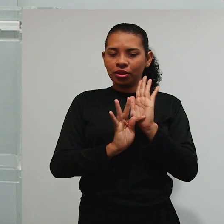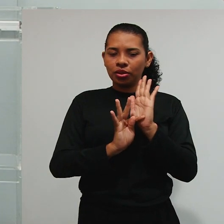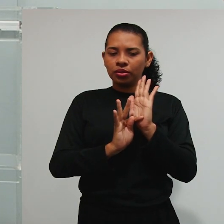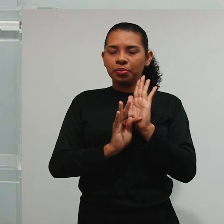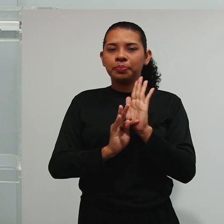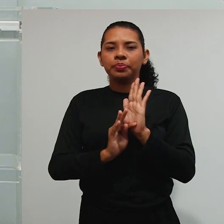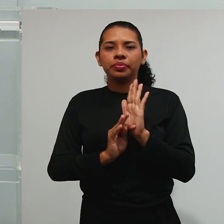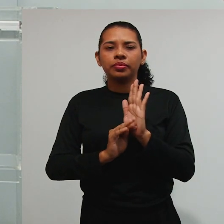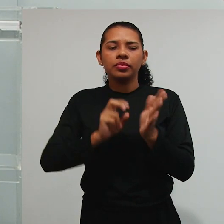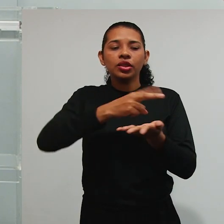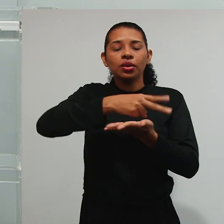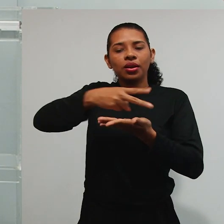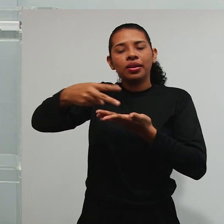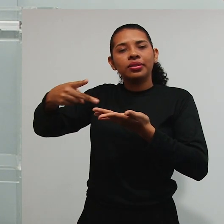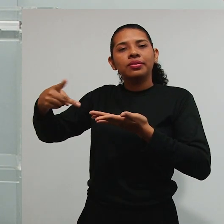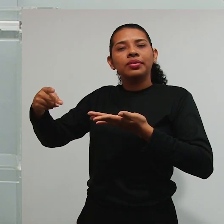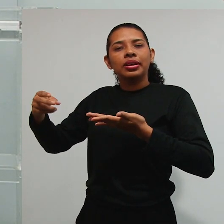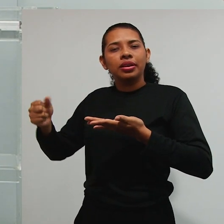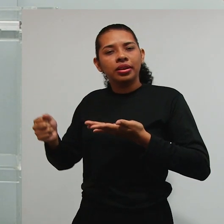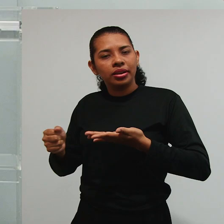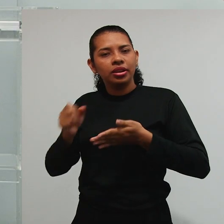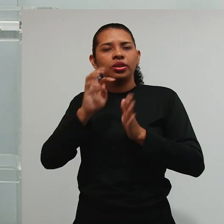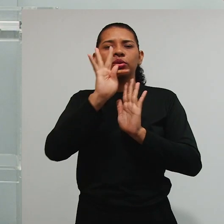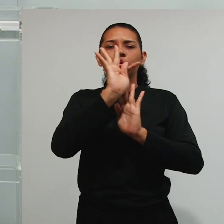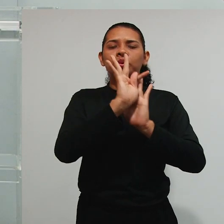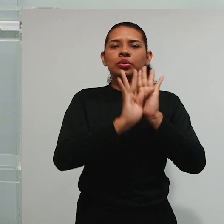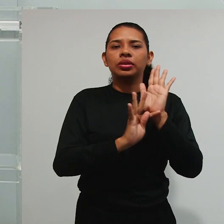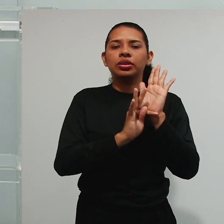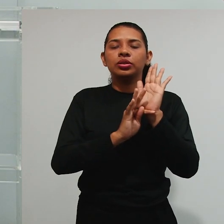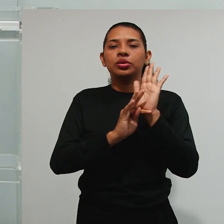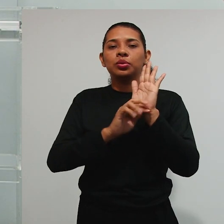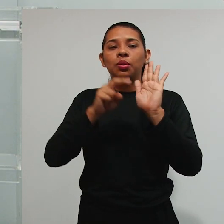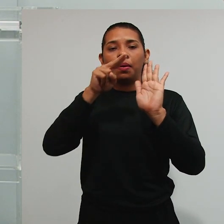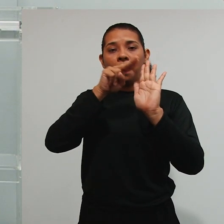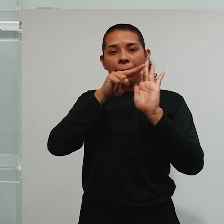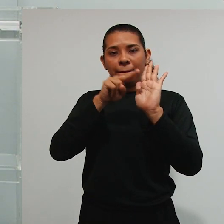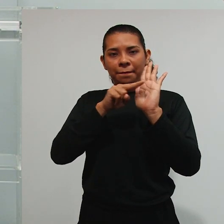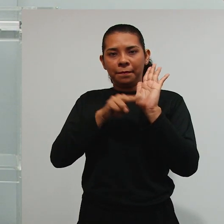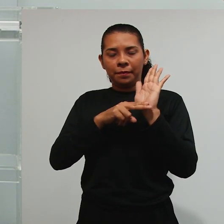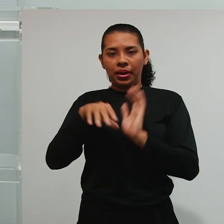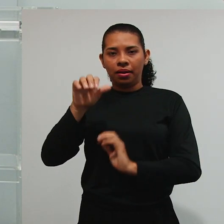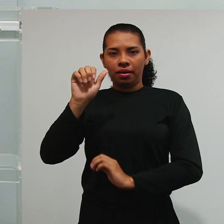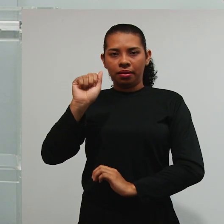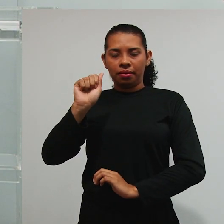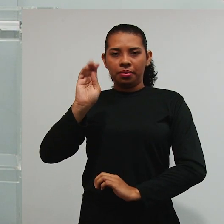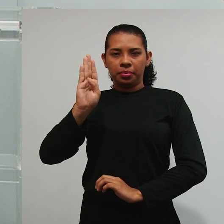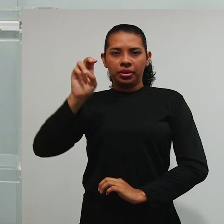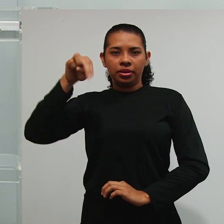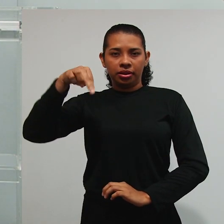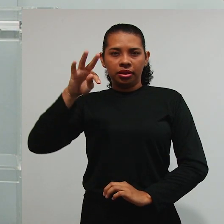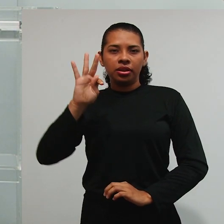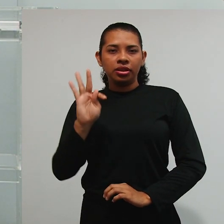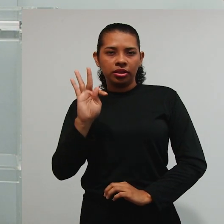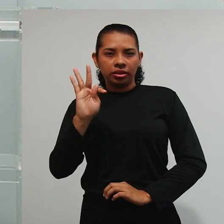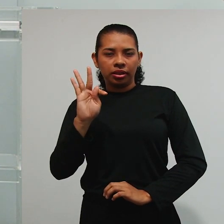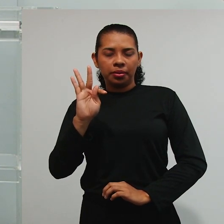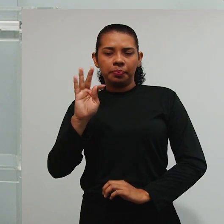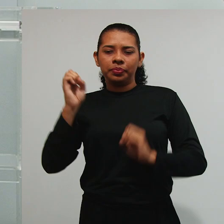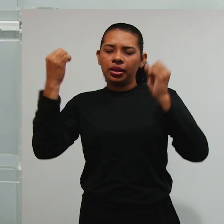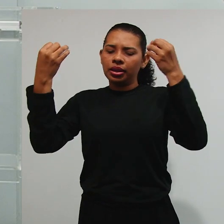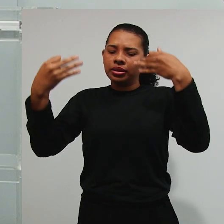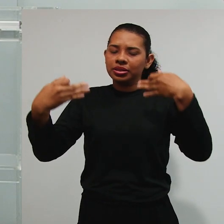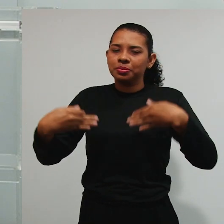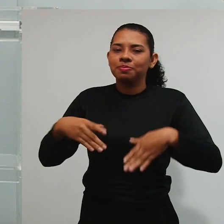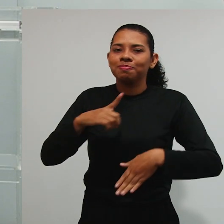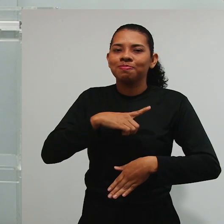trabalho acadêmico, a BNT, a 14724, que a gente vem estudando aí alguns episódios, ela vai dizer que